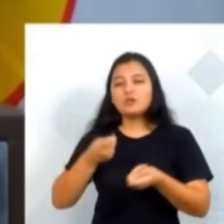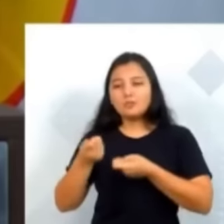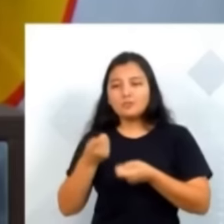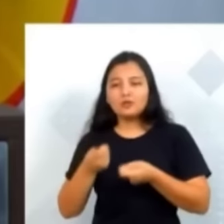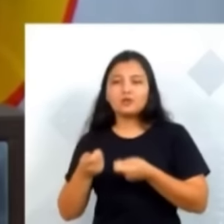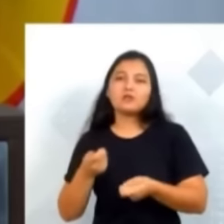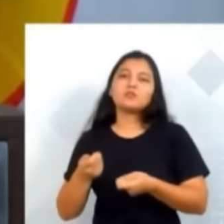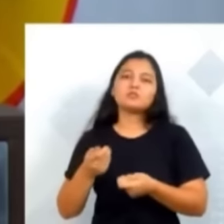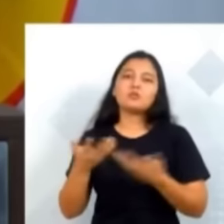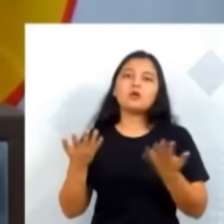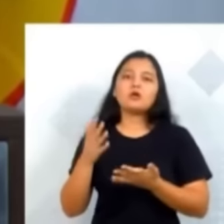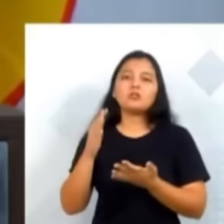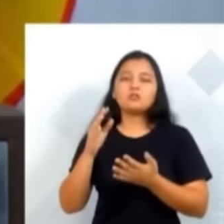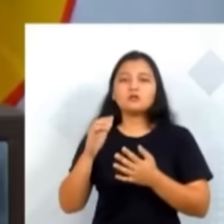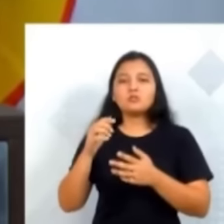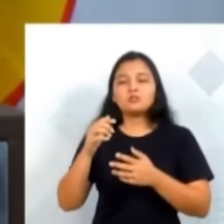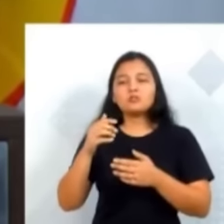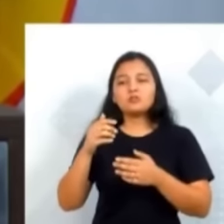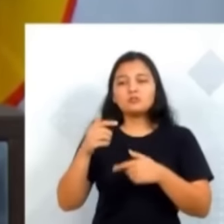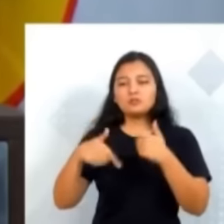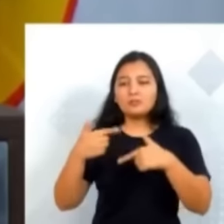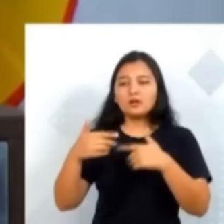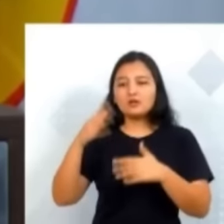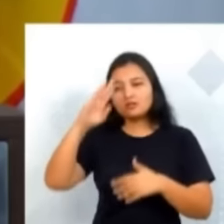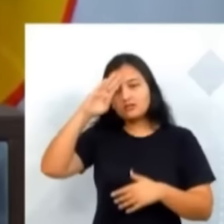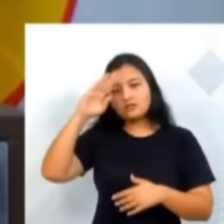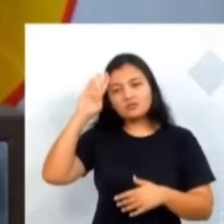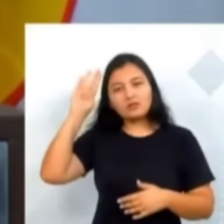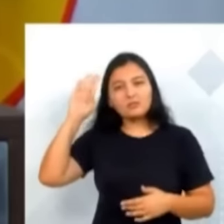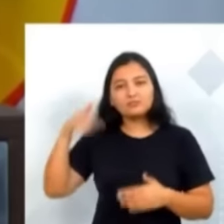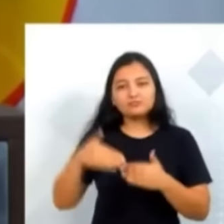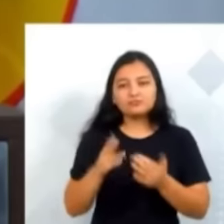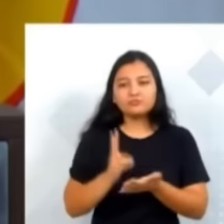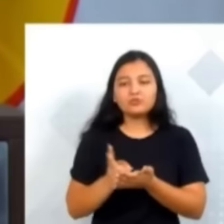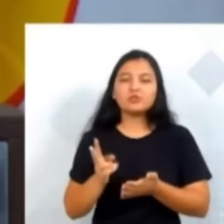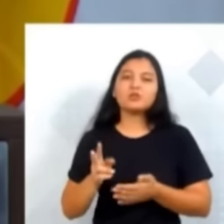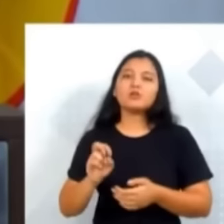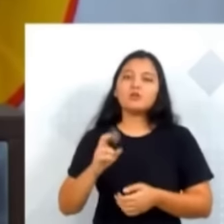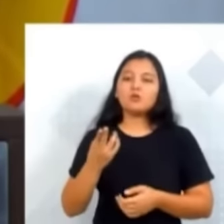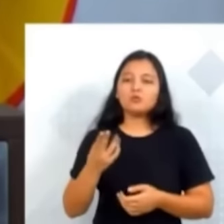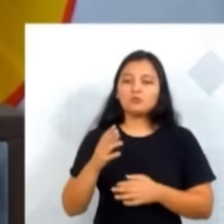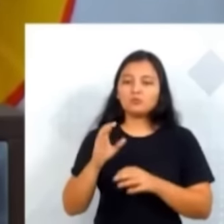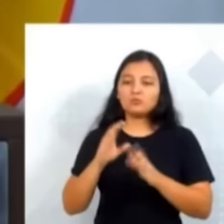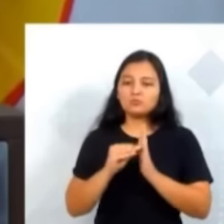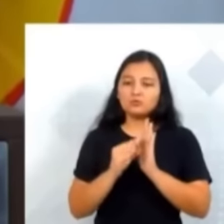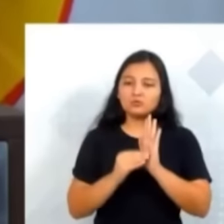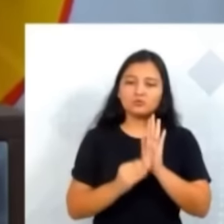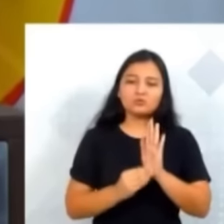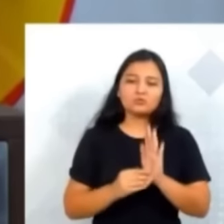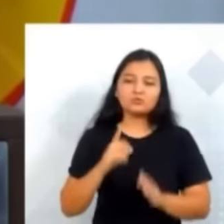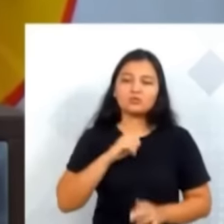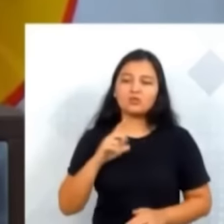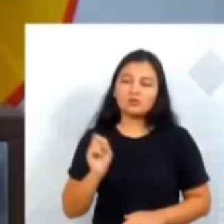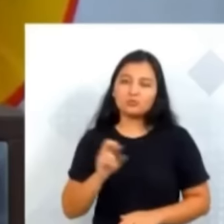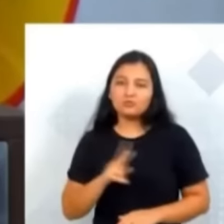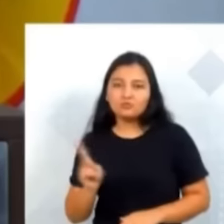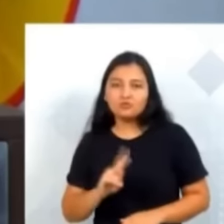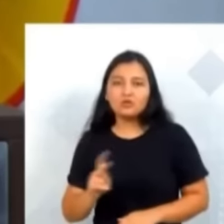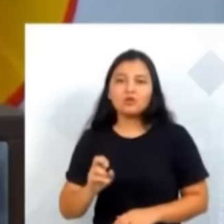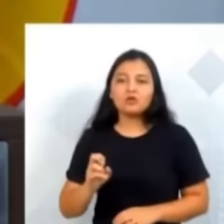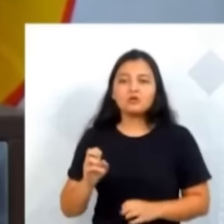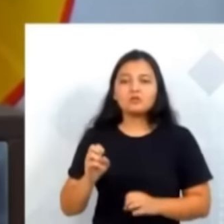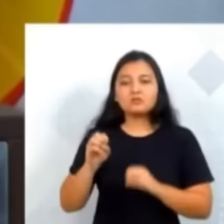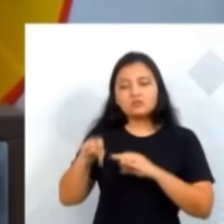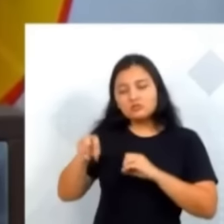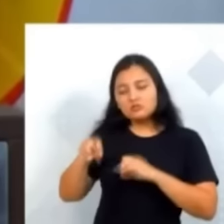acadêmicos vão adiante ou não vão, quais conteúdos são ministrados aos professores que formam os outros alunos, que formam os